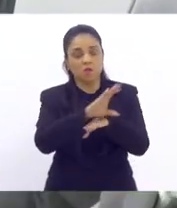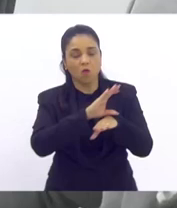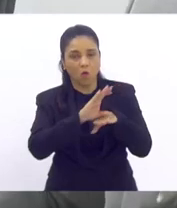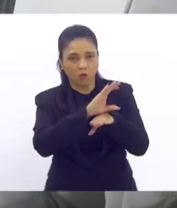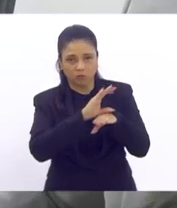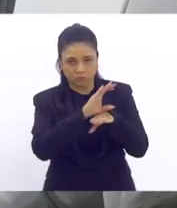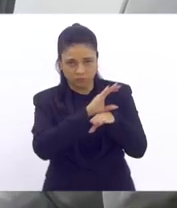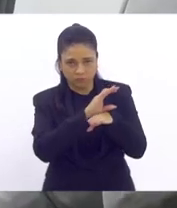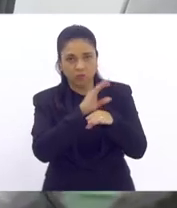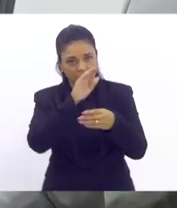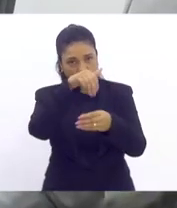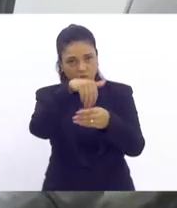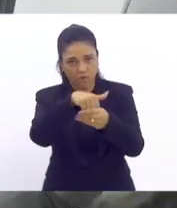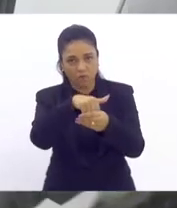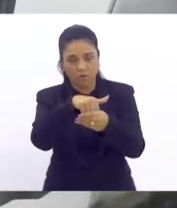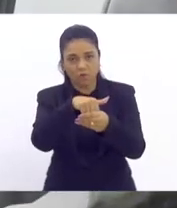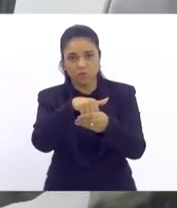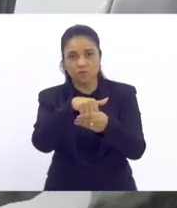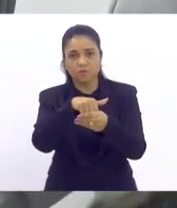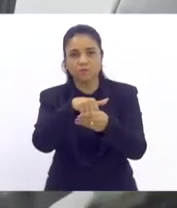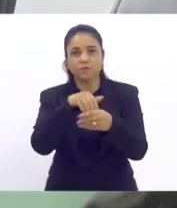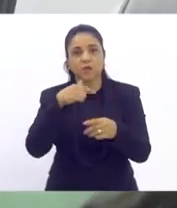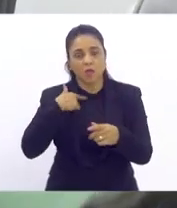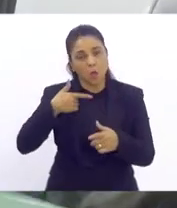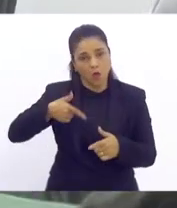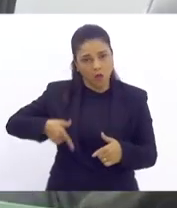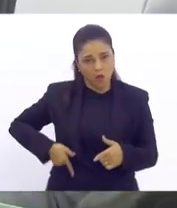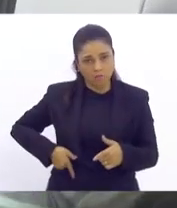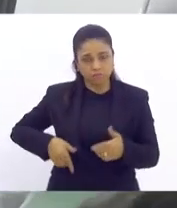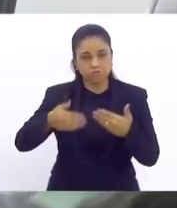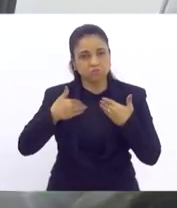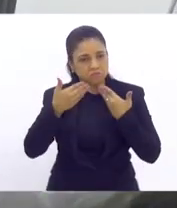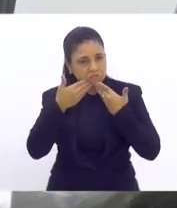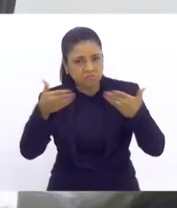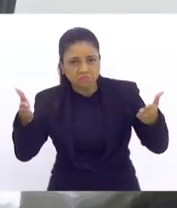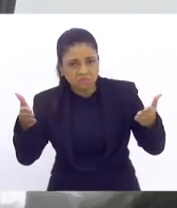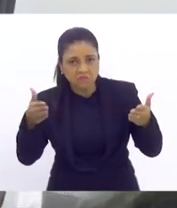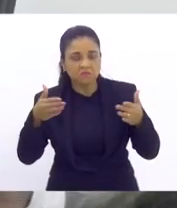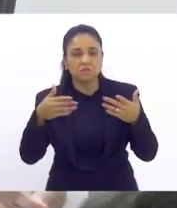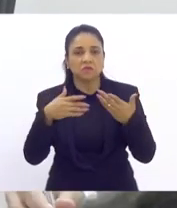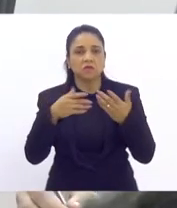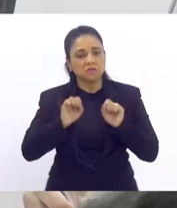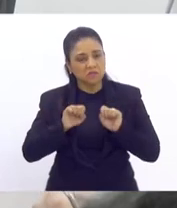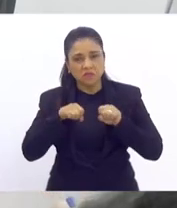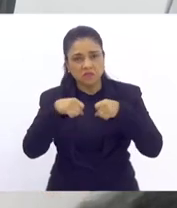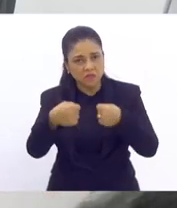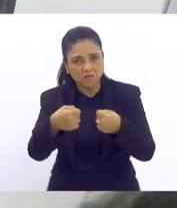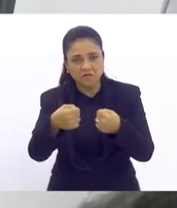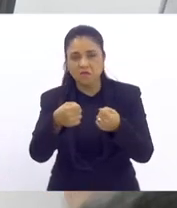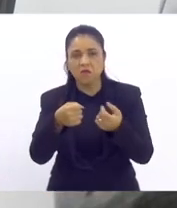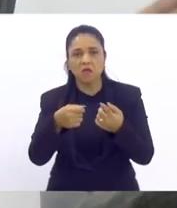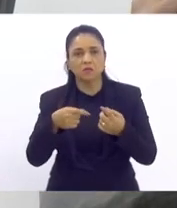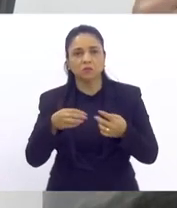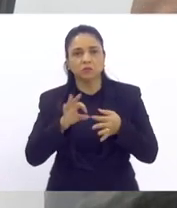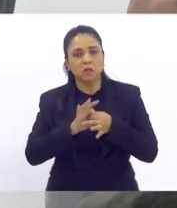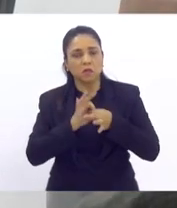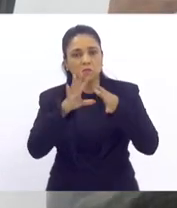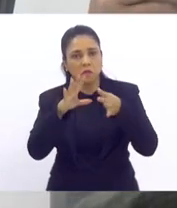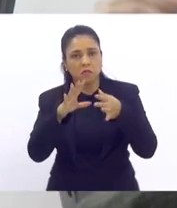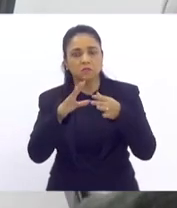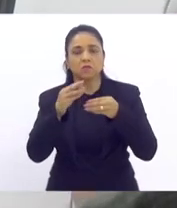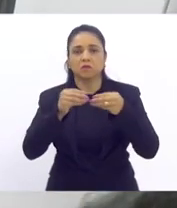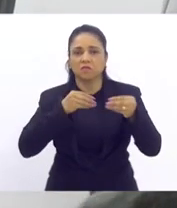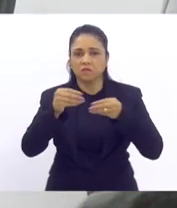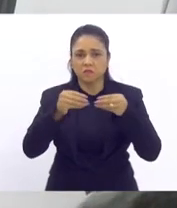porque claro que eu sou um armamentista declarado defensor de todo a iniciativa e da liberação da